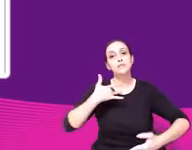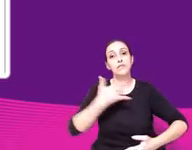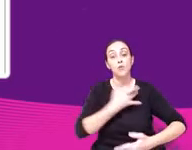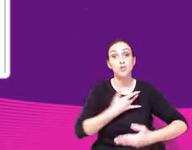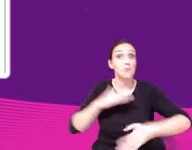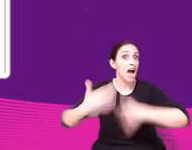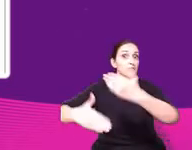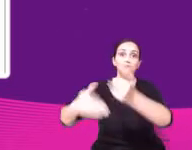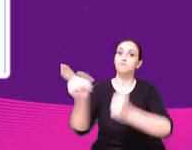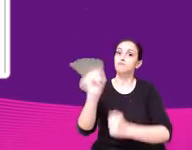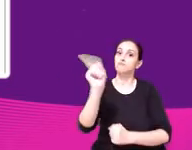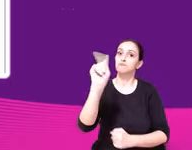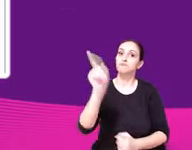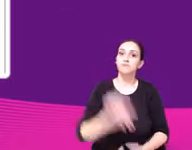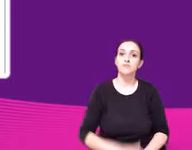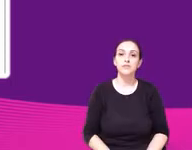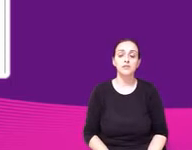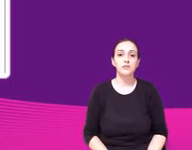avanços.